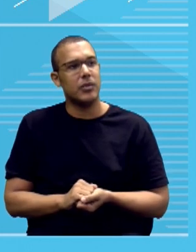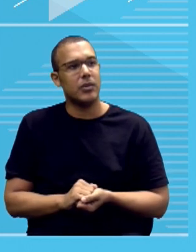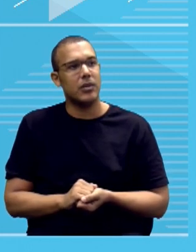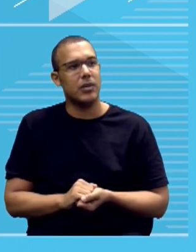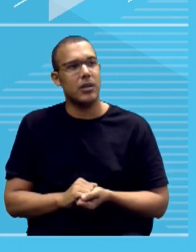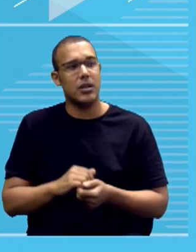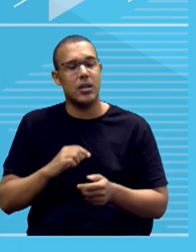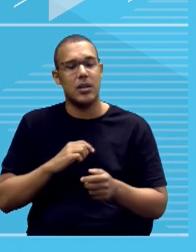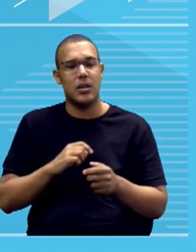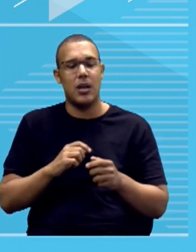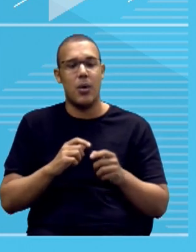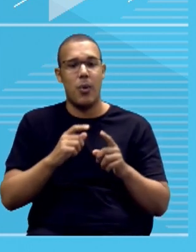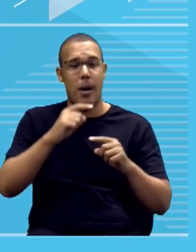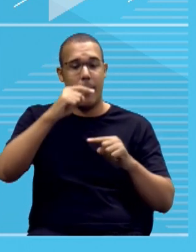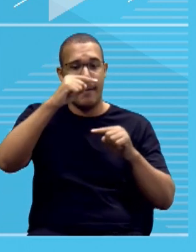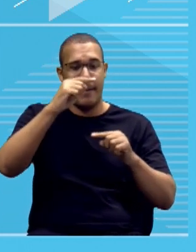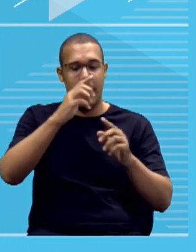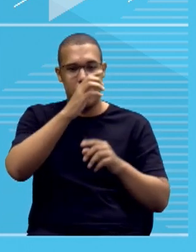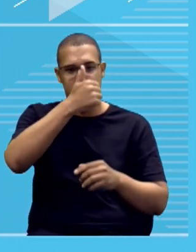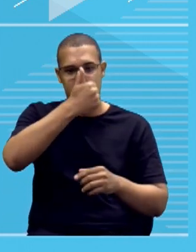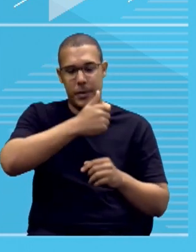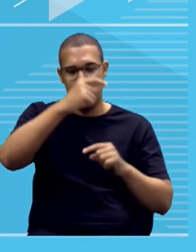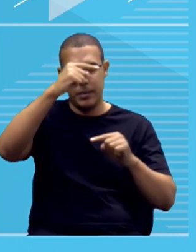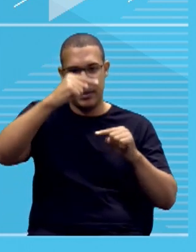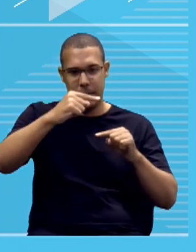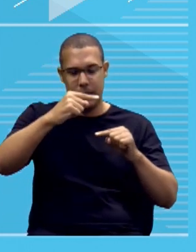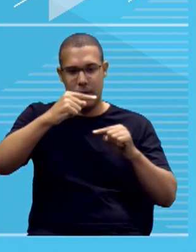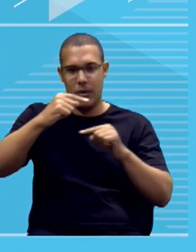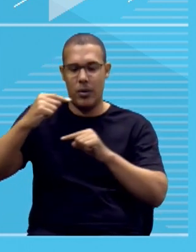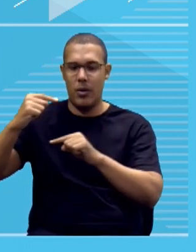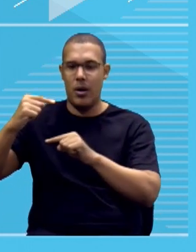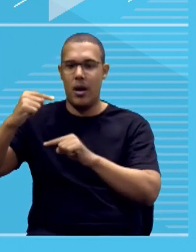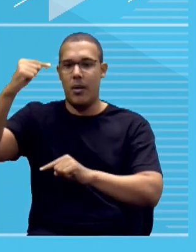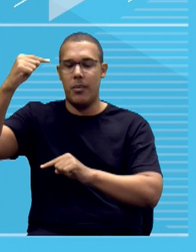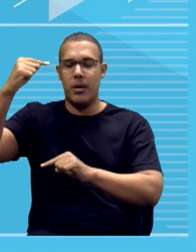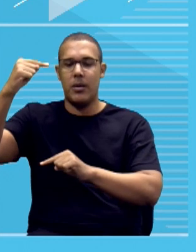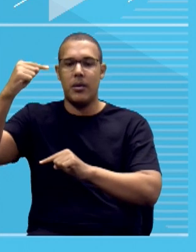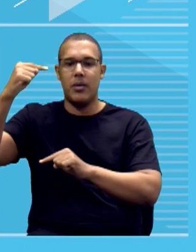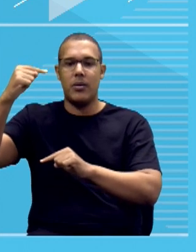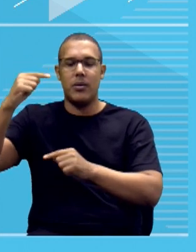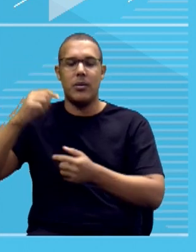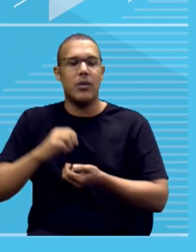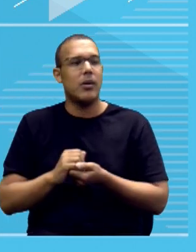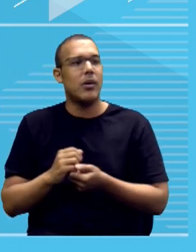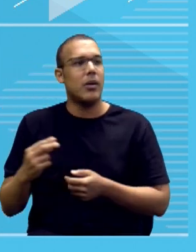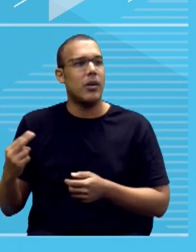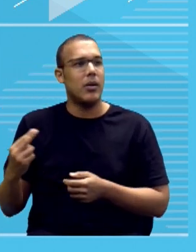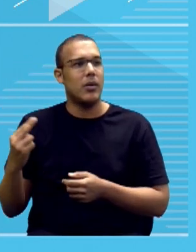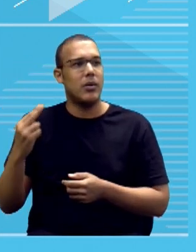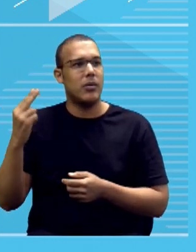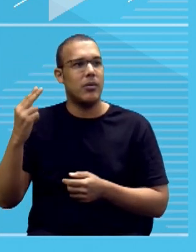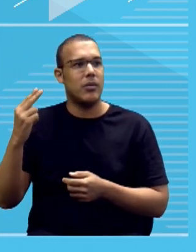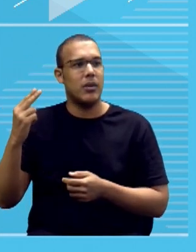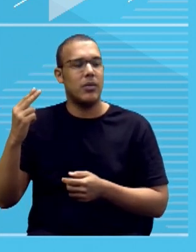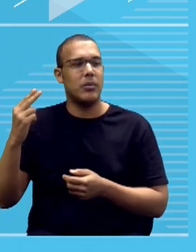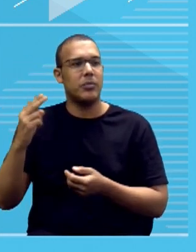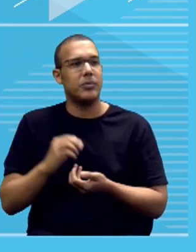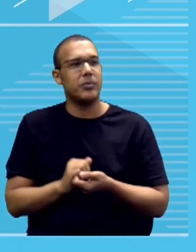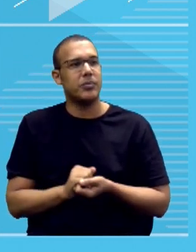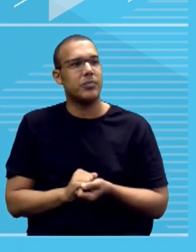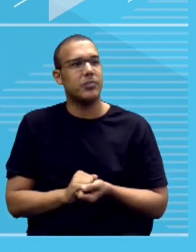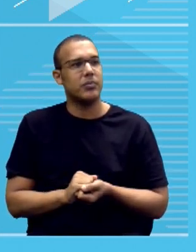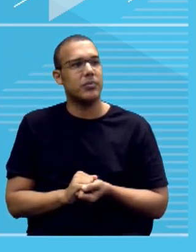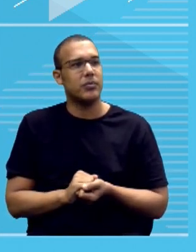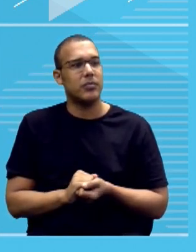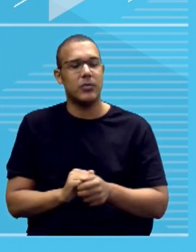primeira placa menor, a segunda placa maior e o valor do resistor pós a placa, saindo